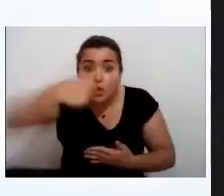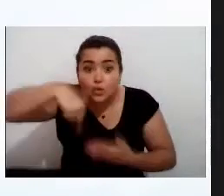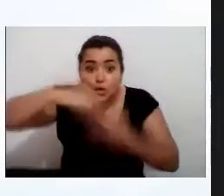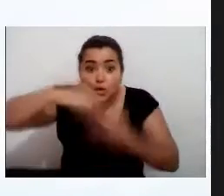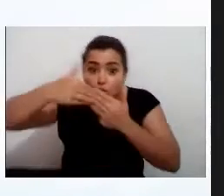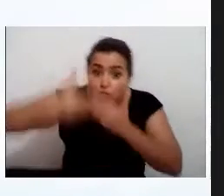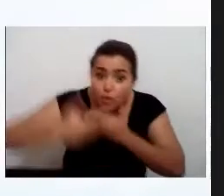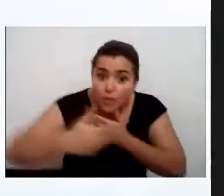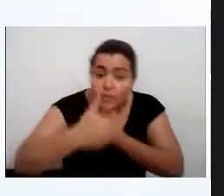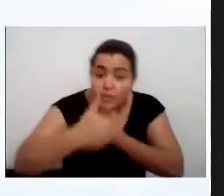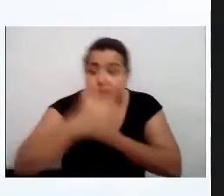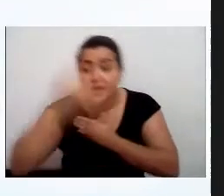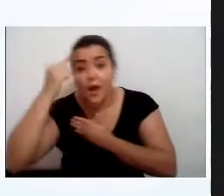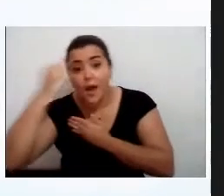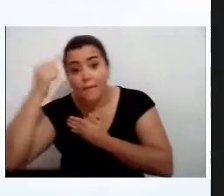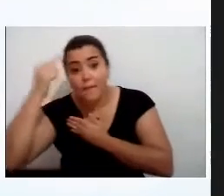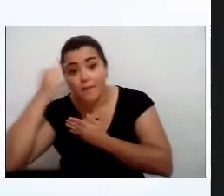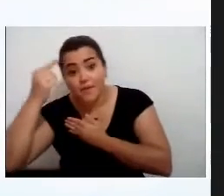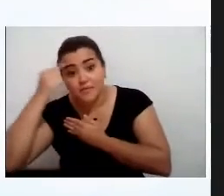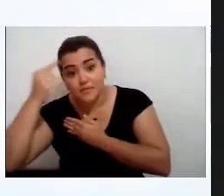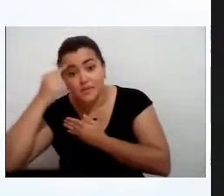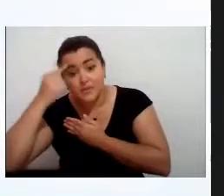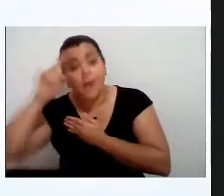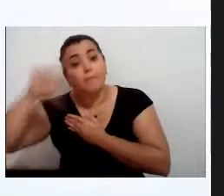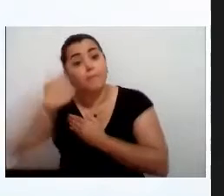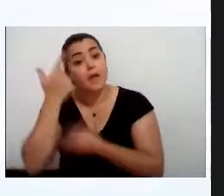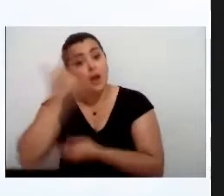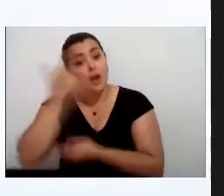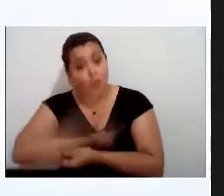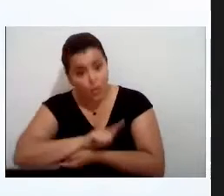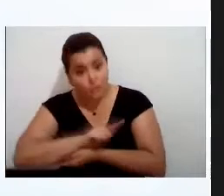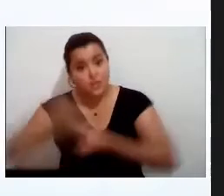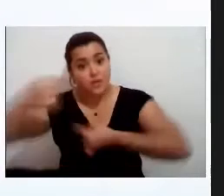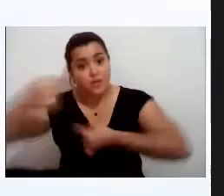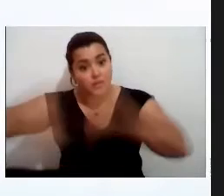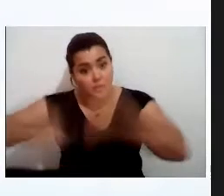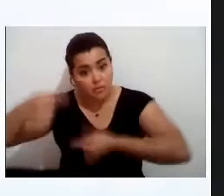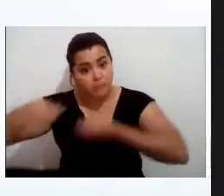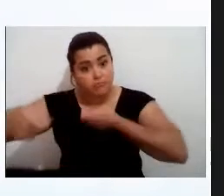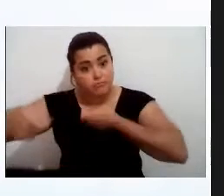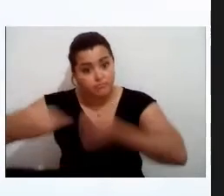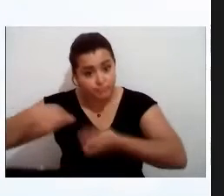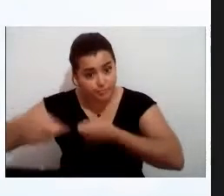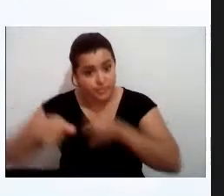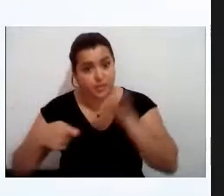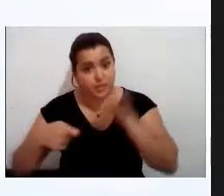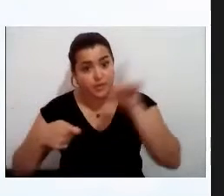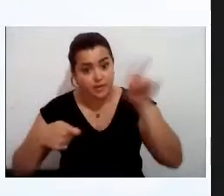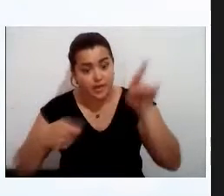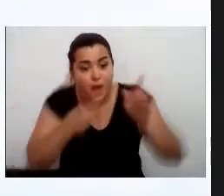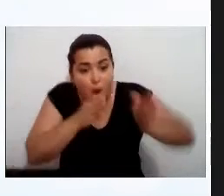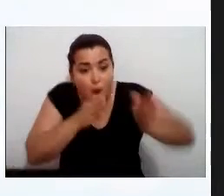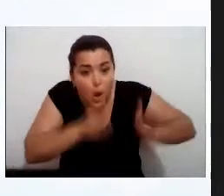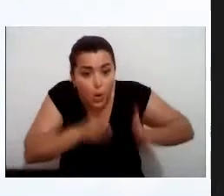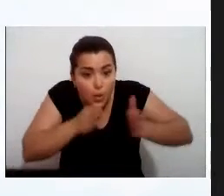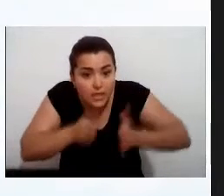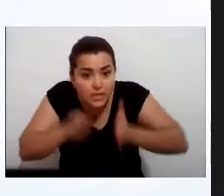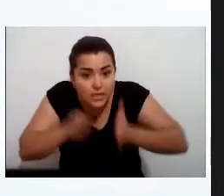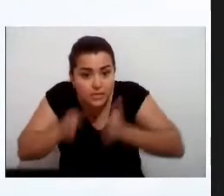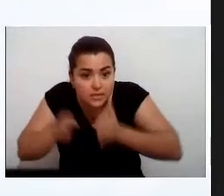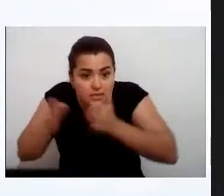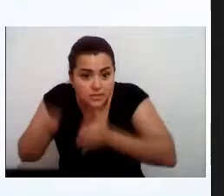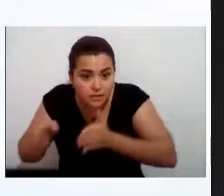e, a partir disso, fazer esse trabalho político, orgânico, muito, muito organizado. Ou seja, nós não